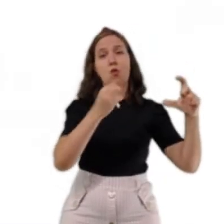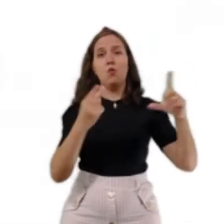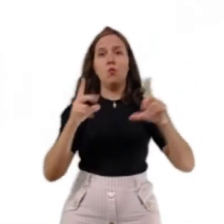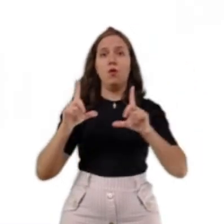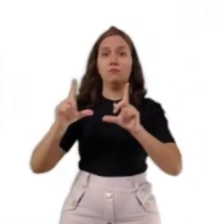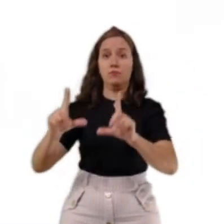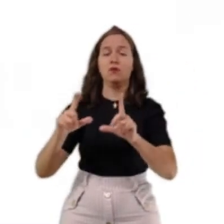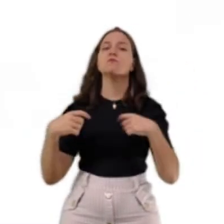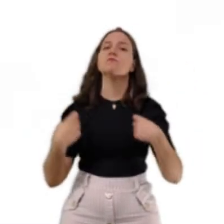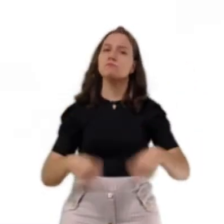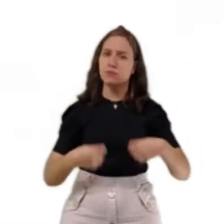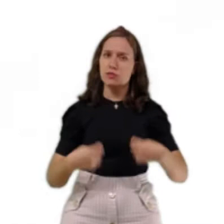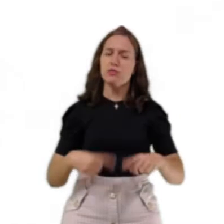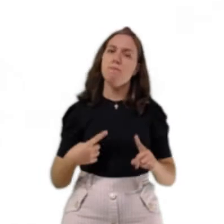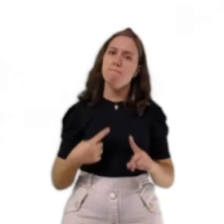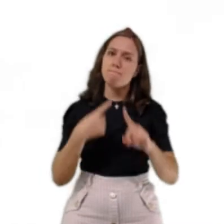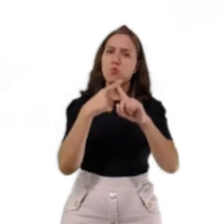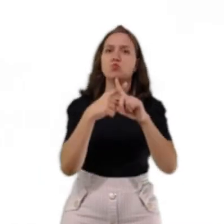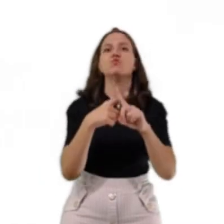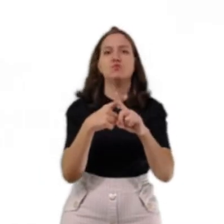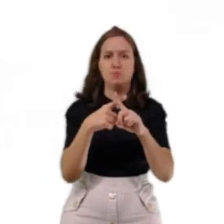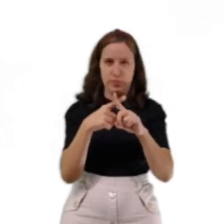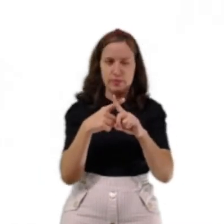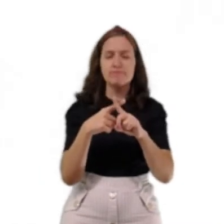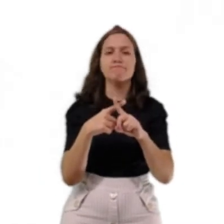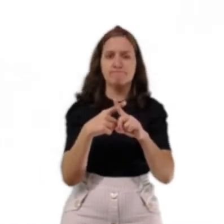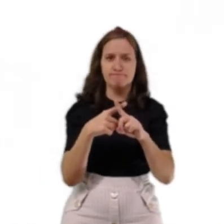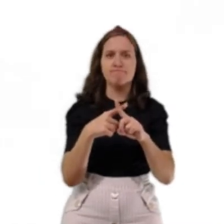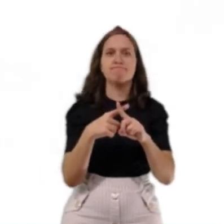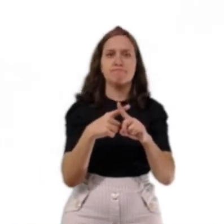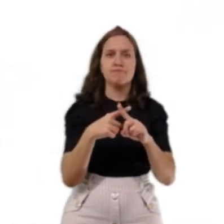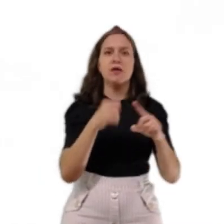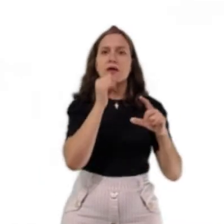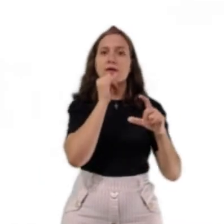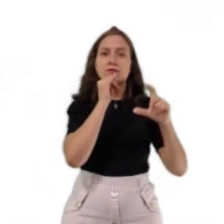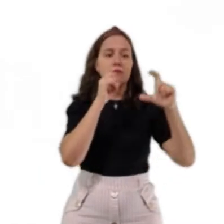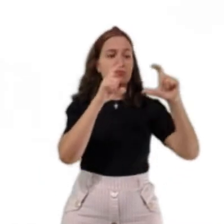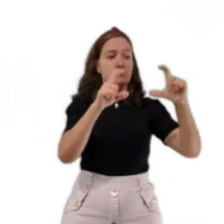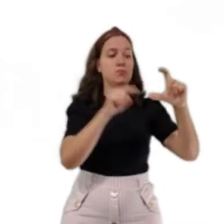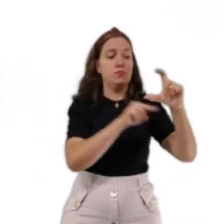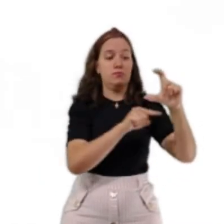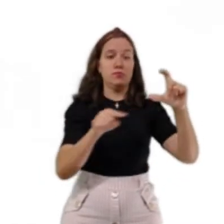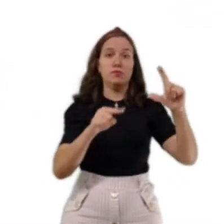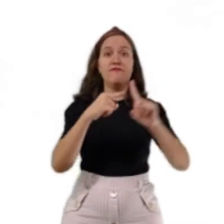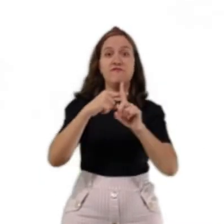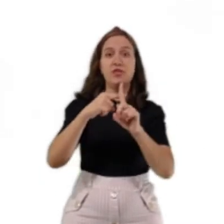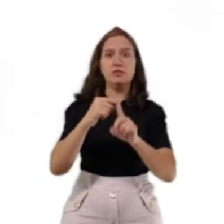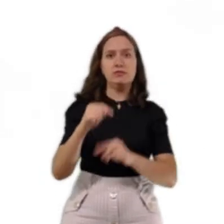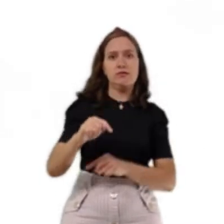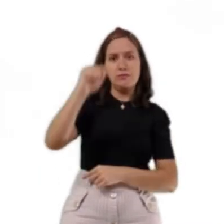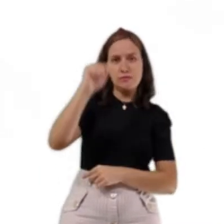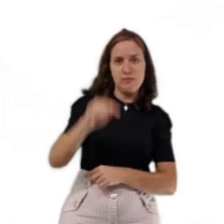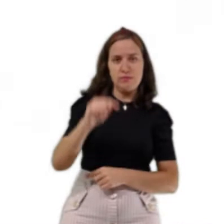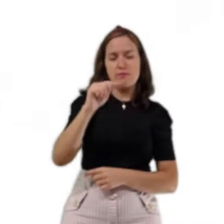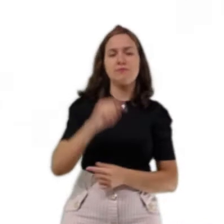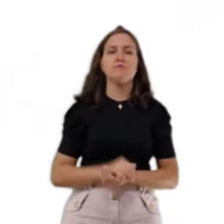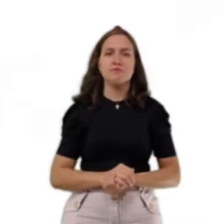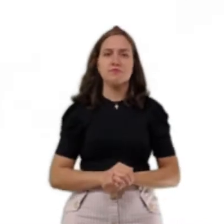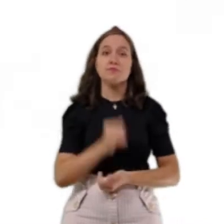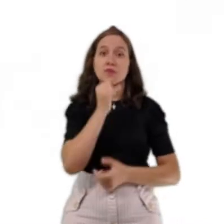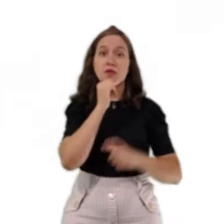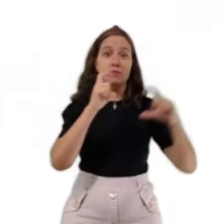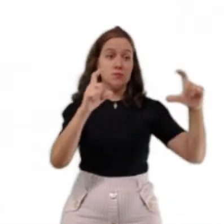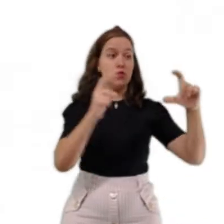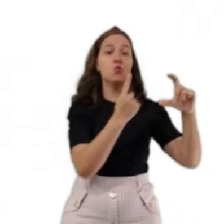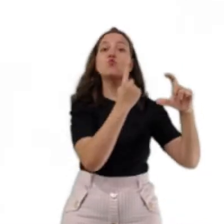basta a gente multiplicar um lado vezes o outro observe a área da figura 1 é